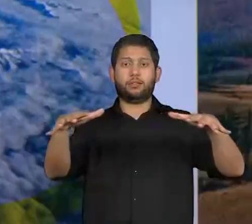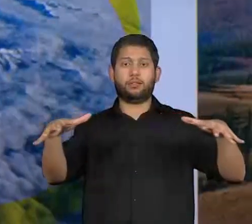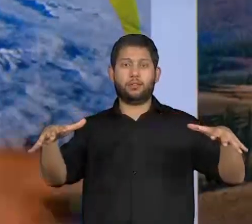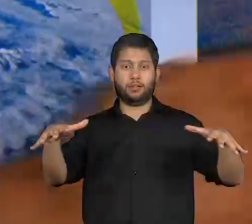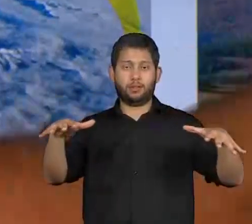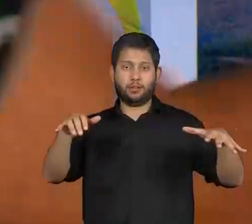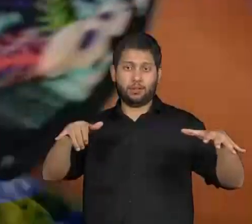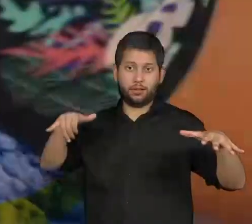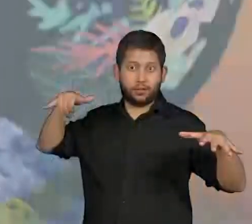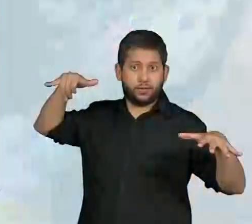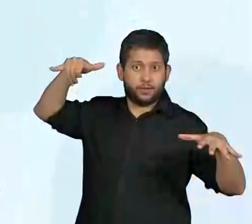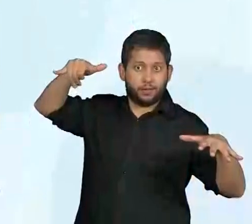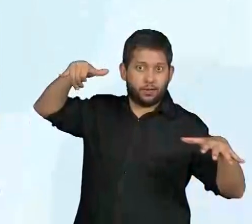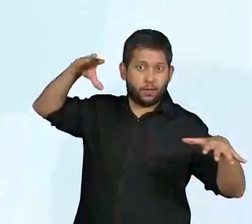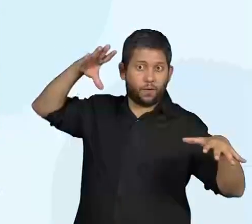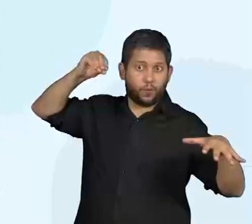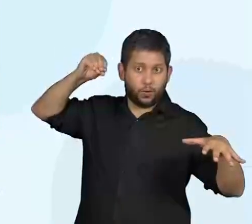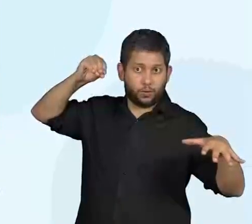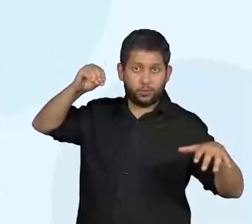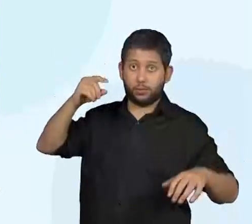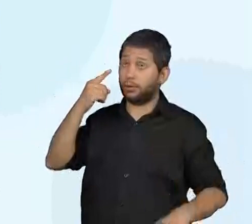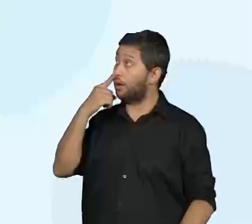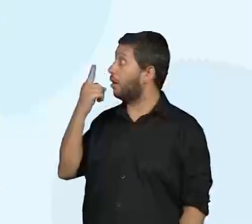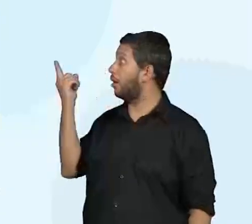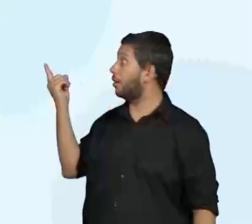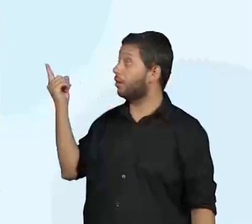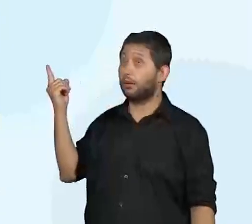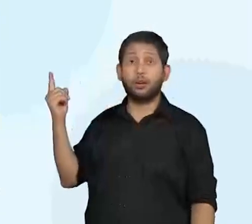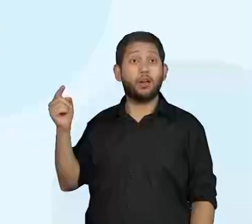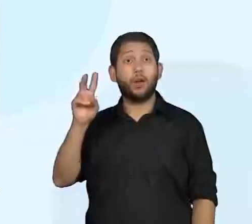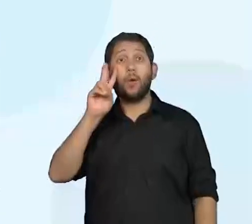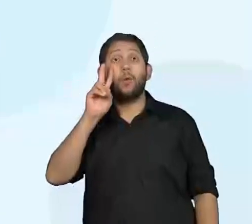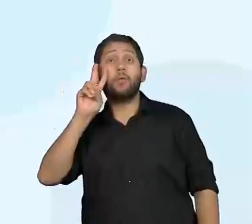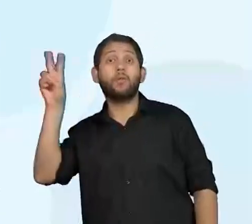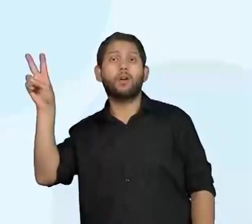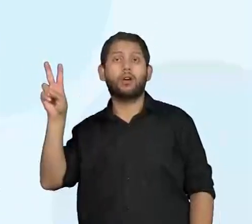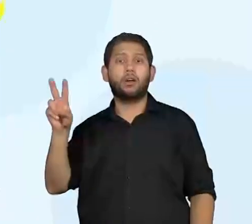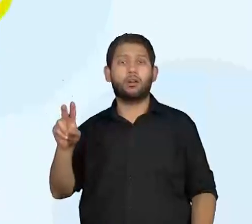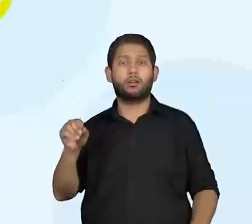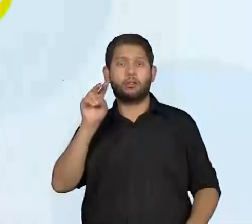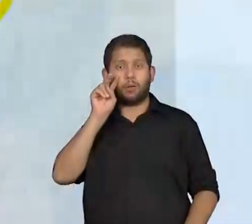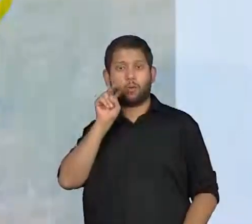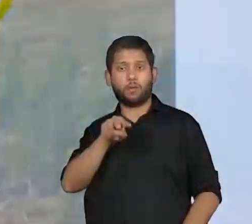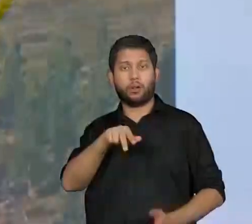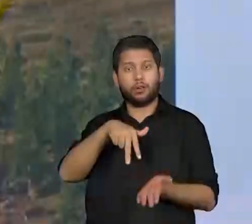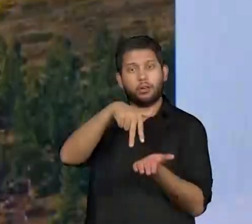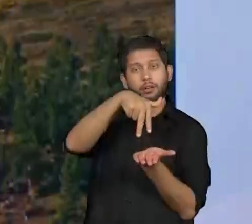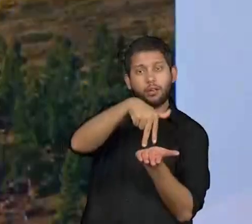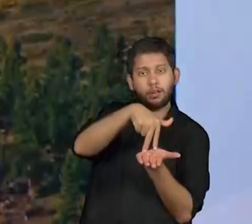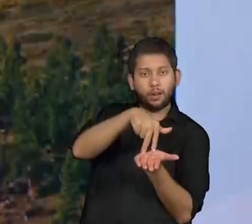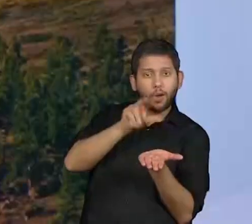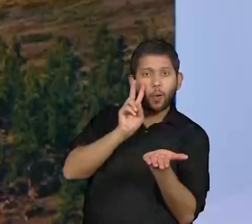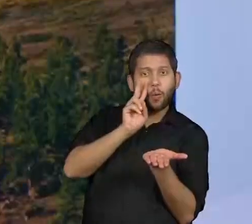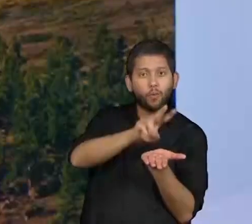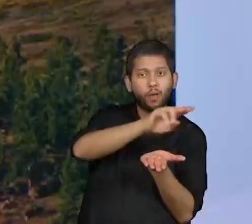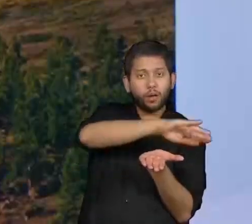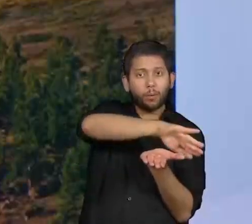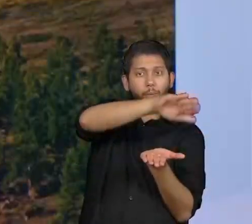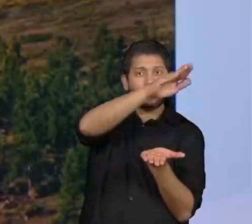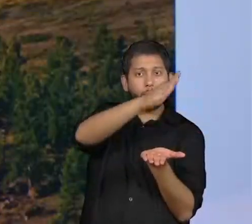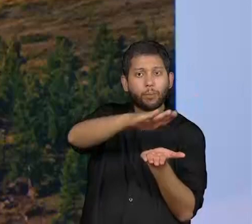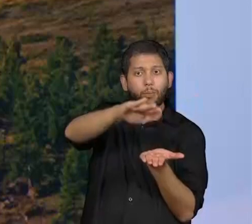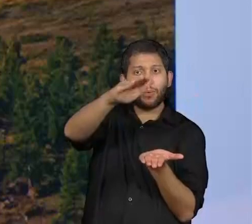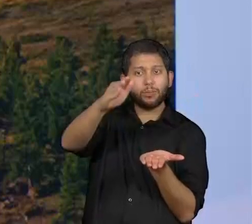e aqui a montanha aparece completamente para a gente. Como é que eu sei o que é montanha? Olha só a